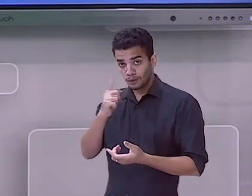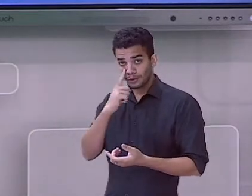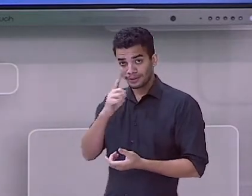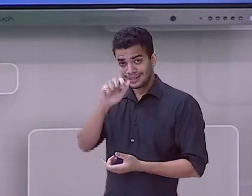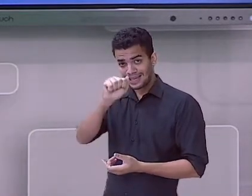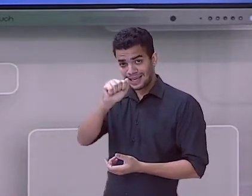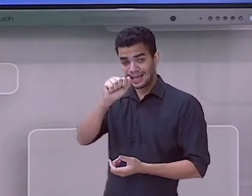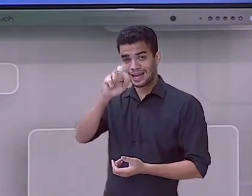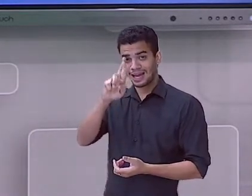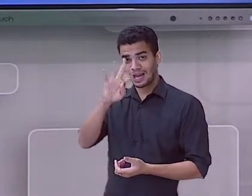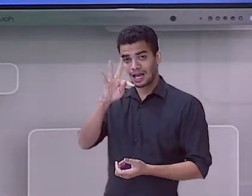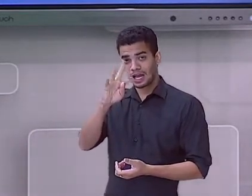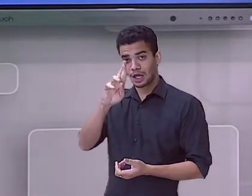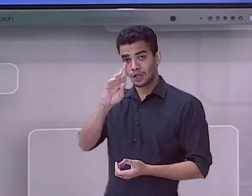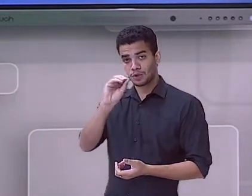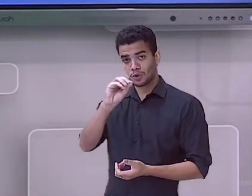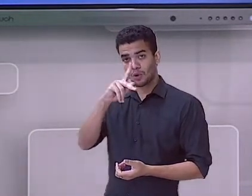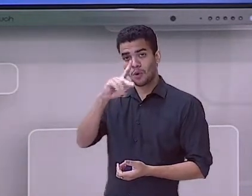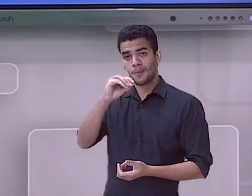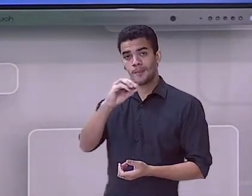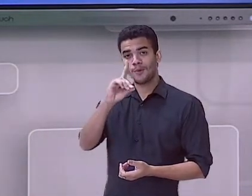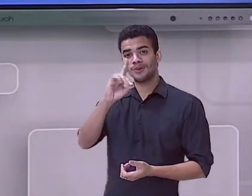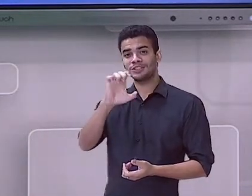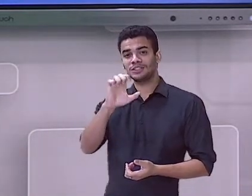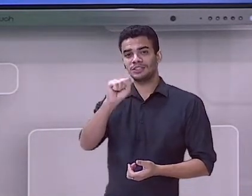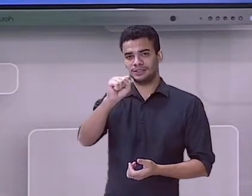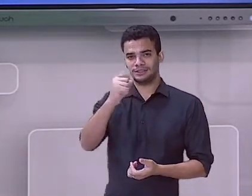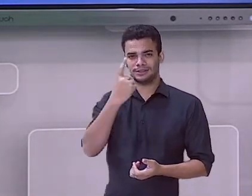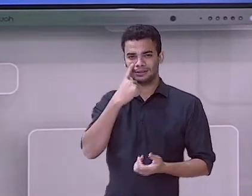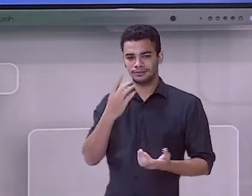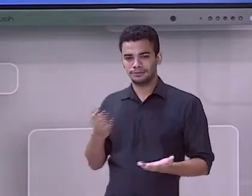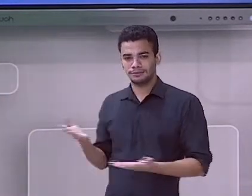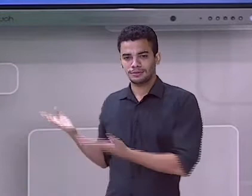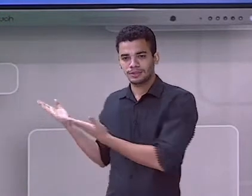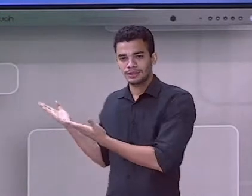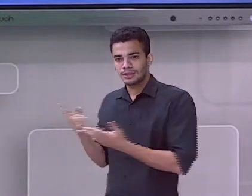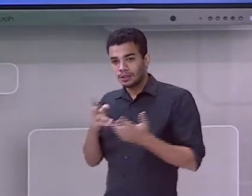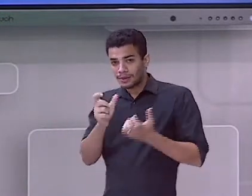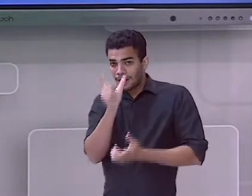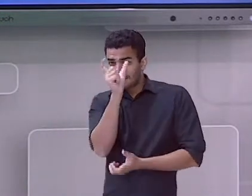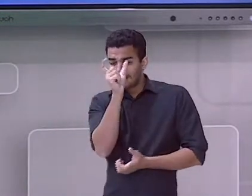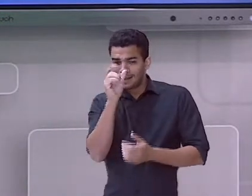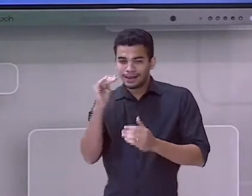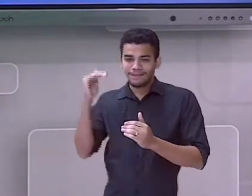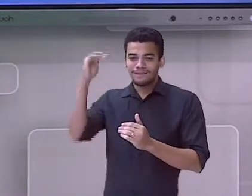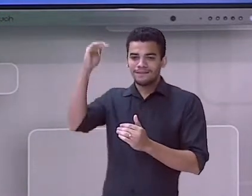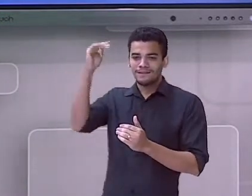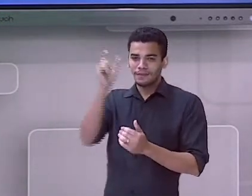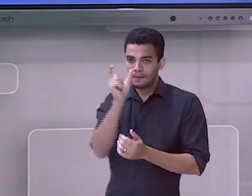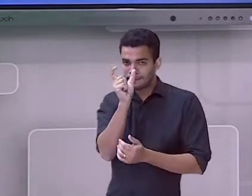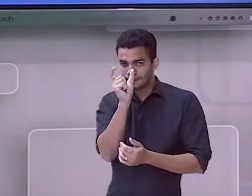Artrópodes. Filo Artrópoda. E aí?